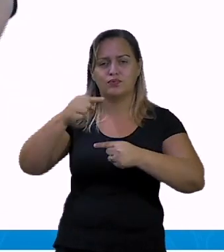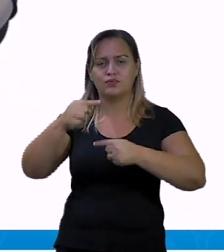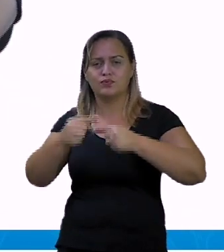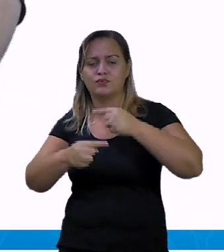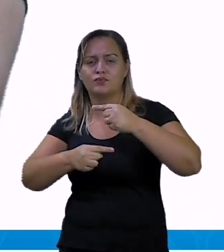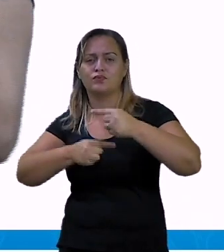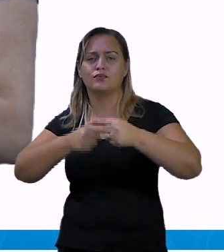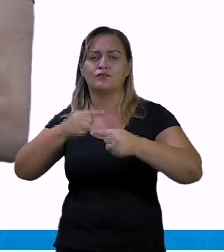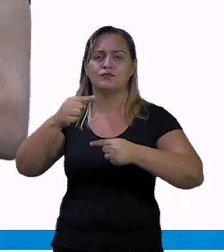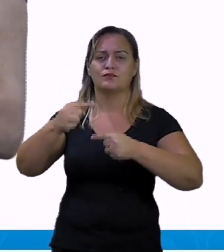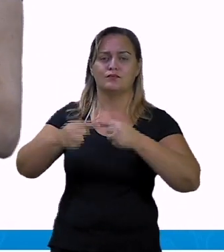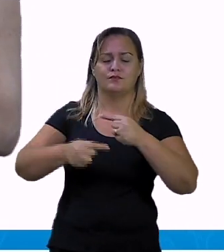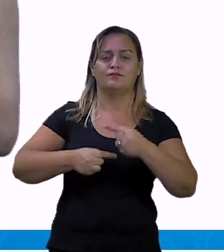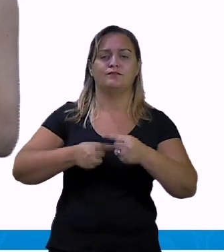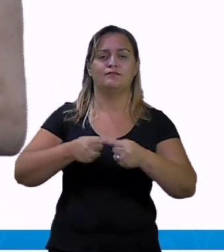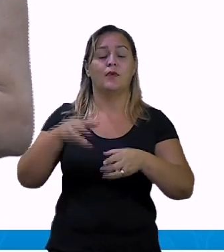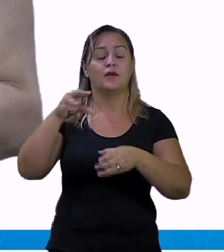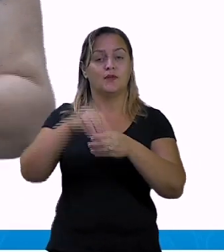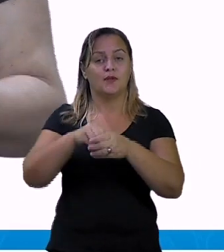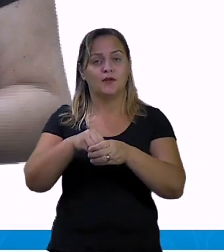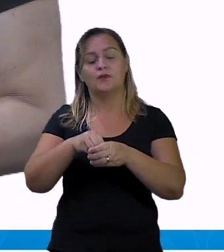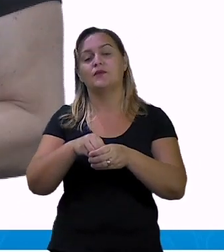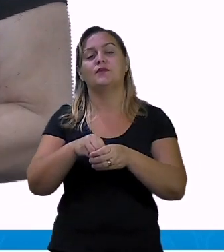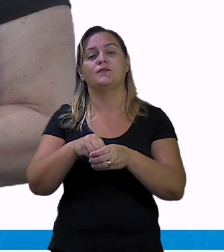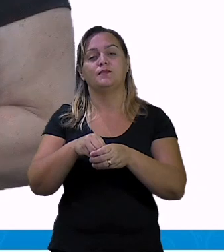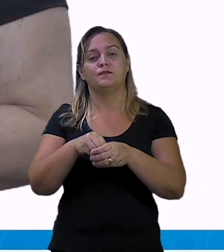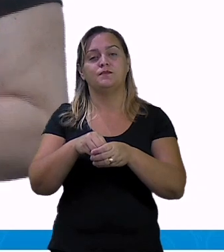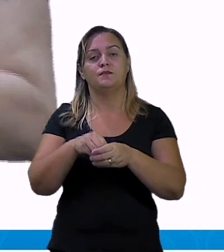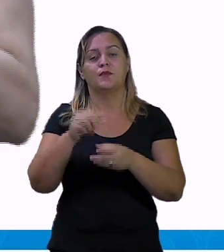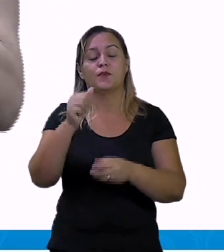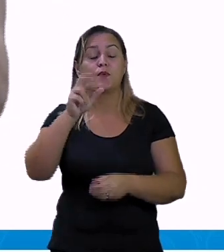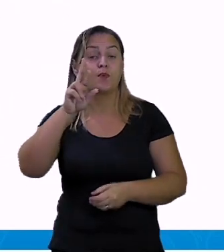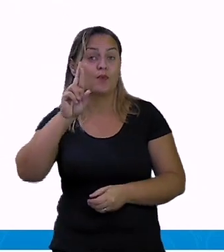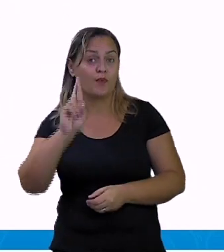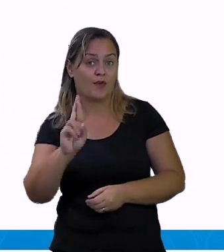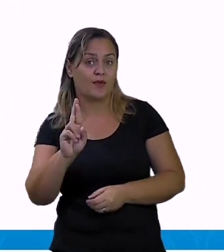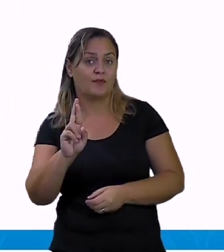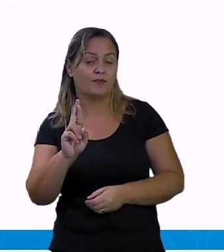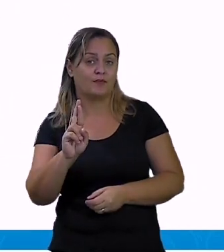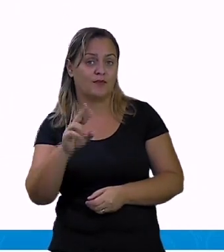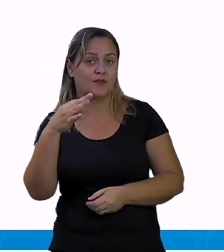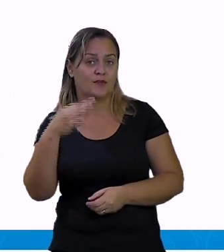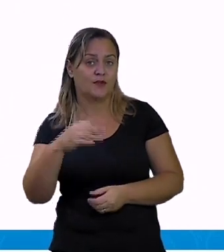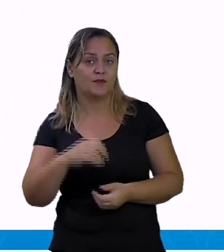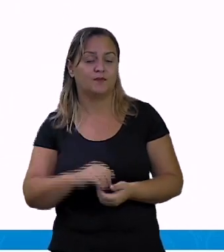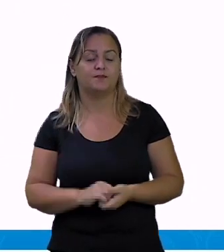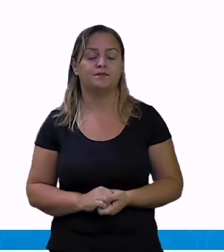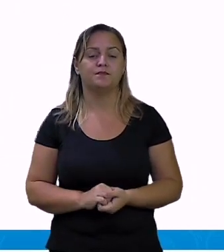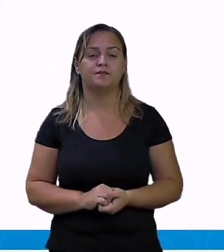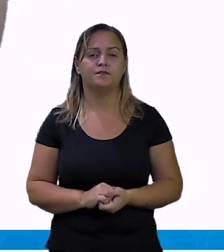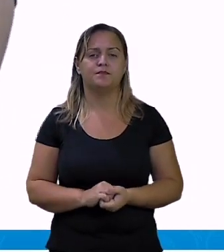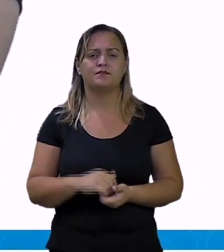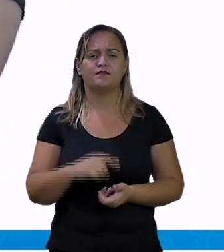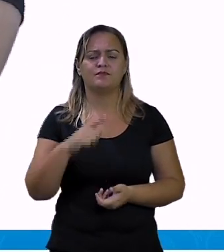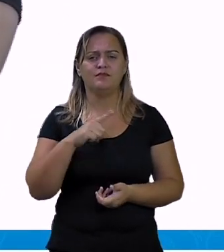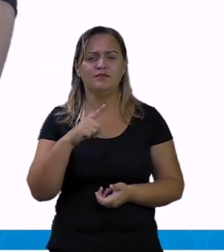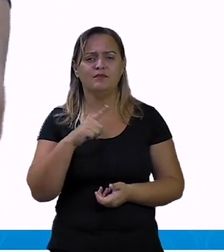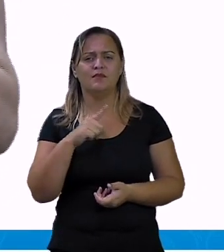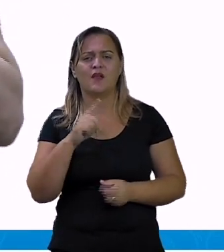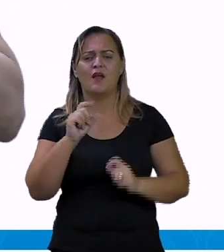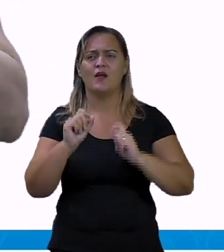ar para que ele consiga se manter e a água então na água ele vai ter partículas pequenas